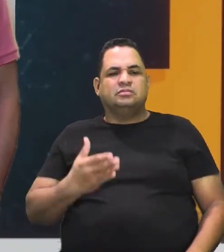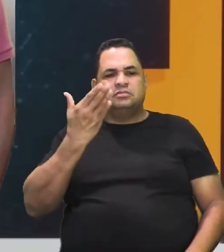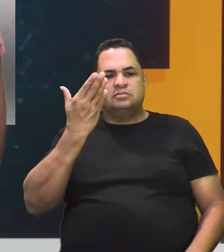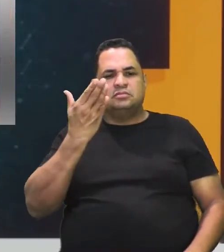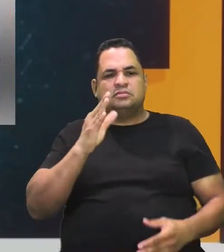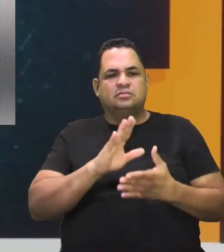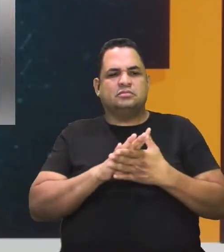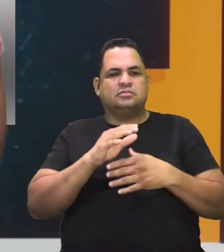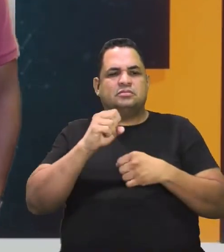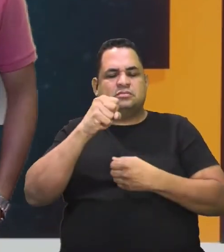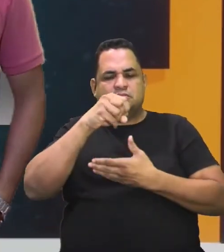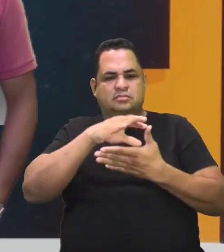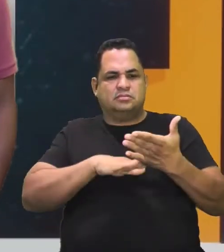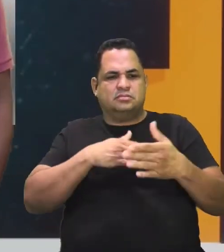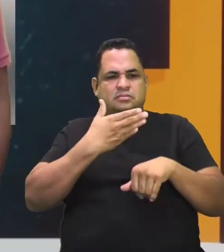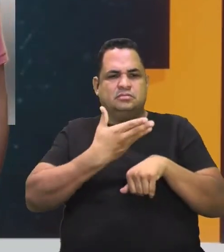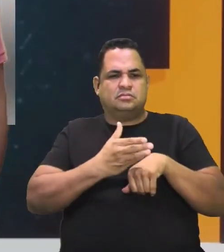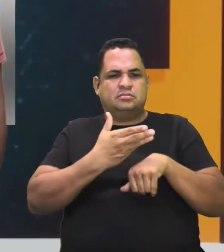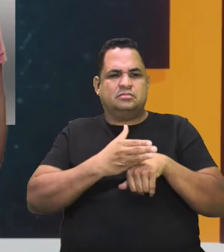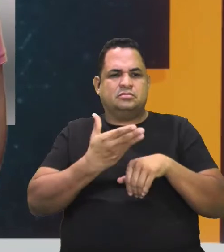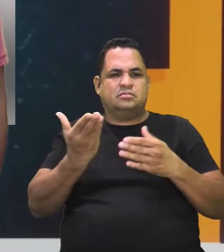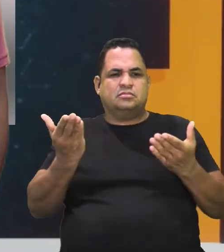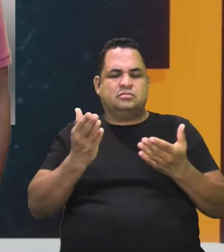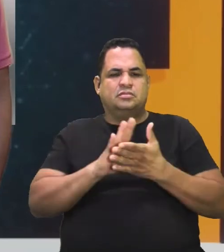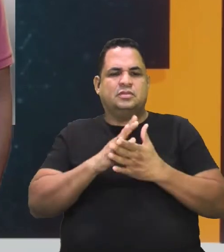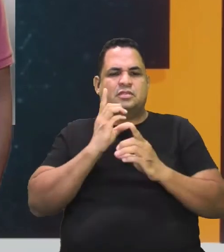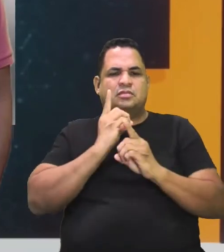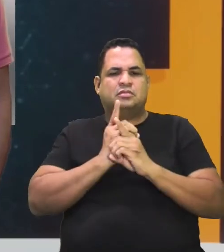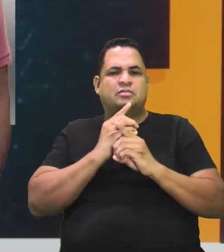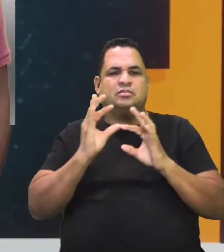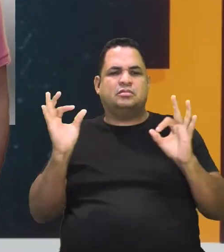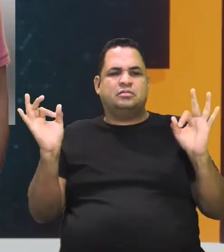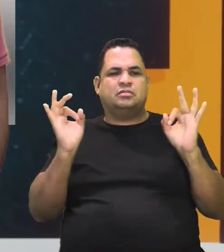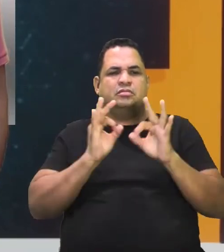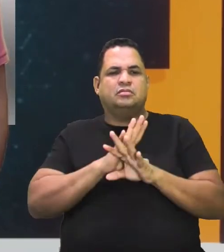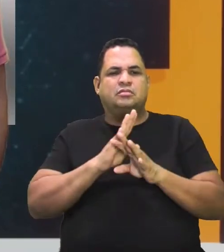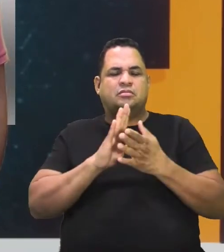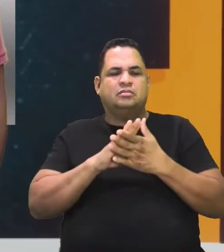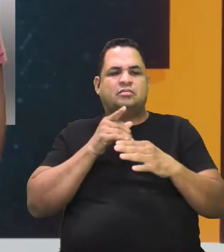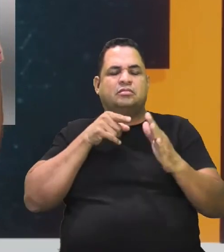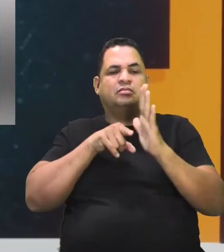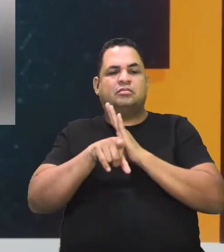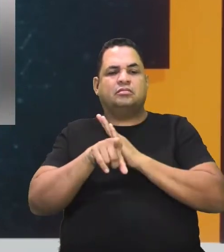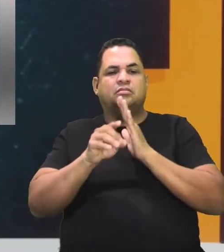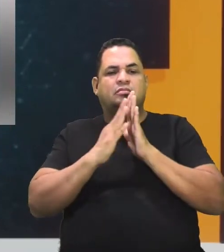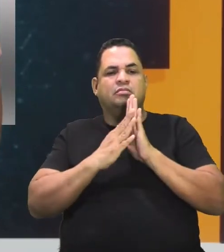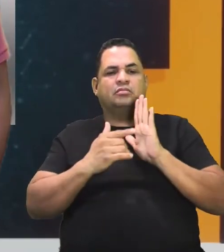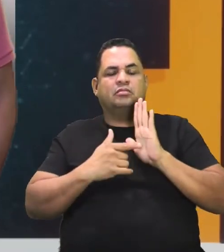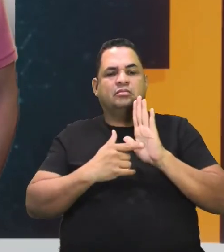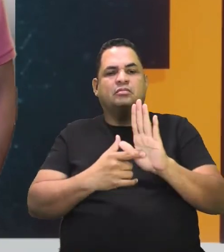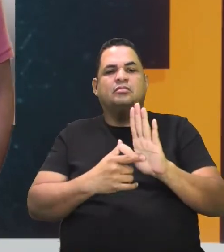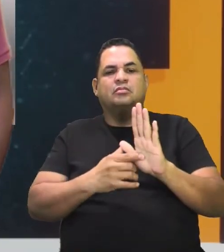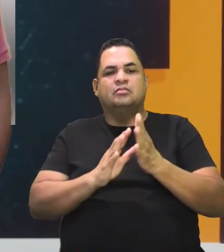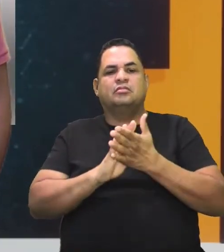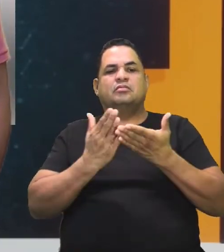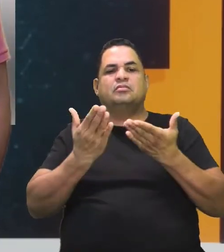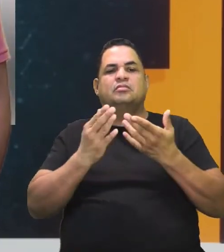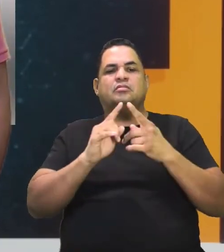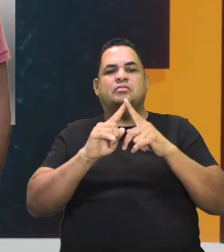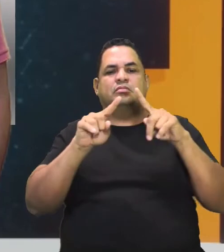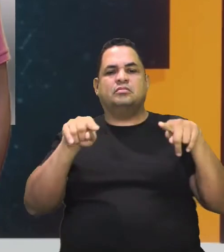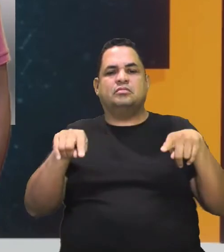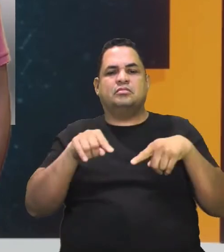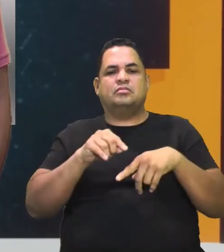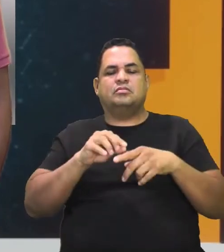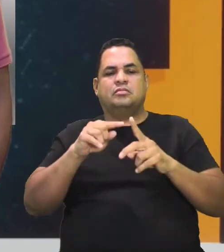é mais uma atividade para você praticar e chegar à conclusão aí. Ele está pedindo para demonstrar que o